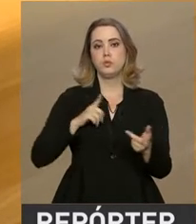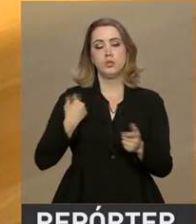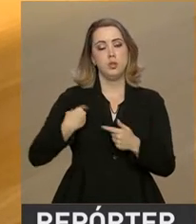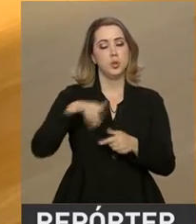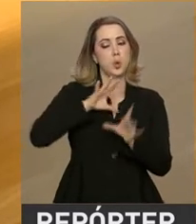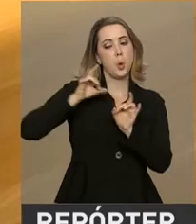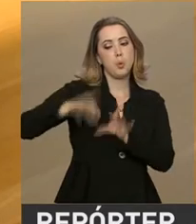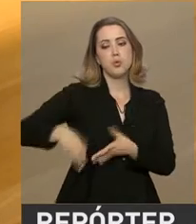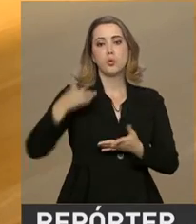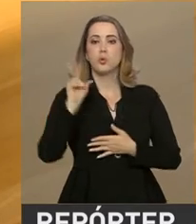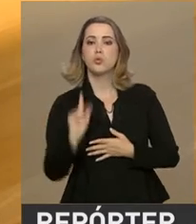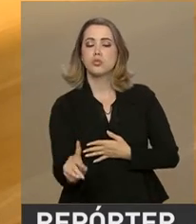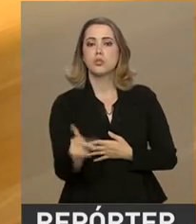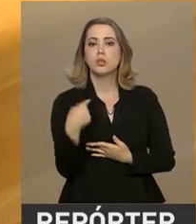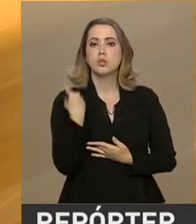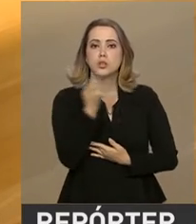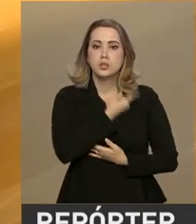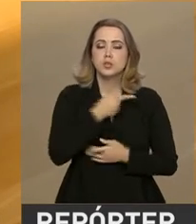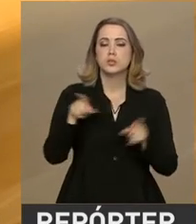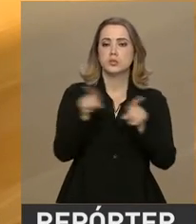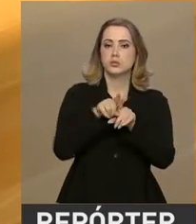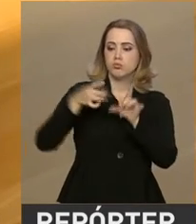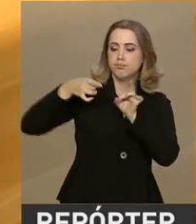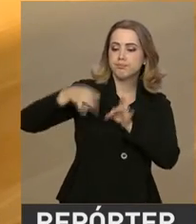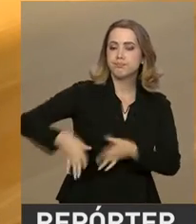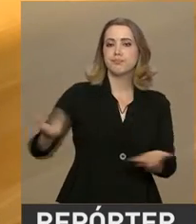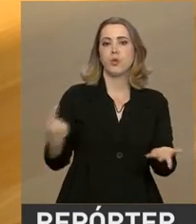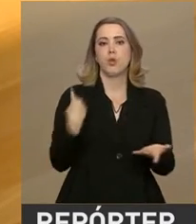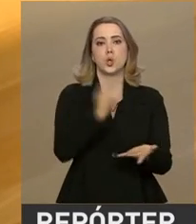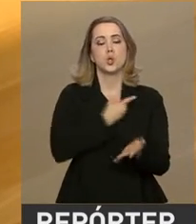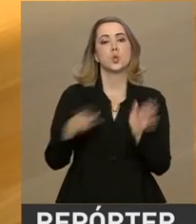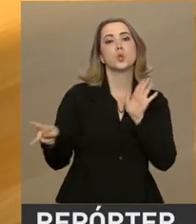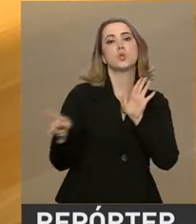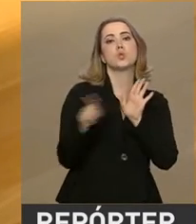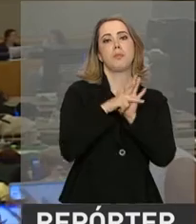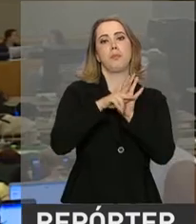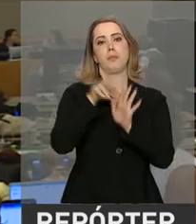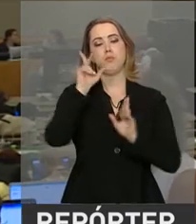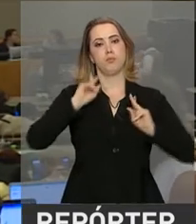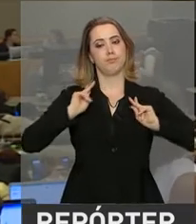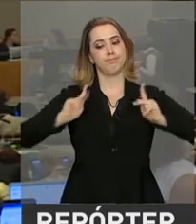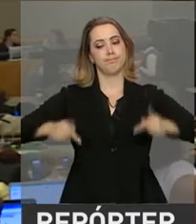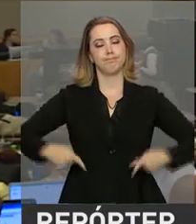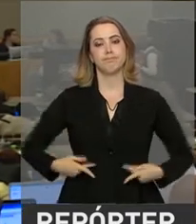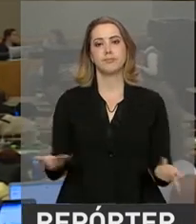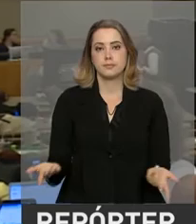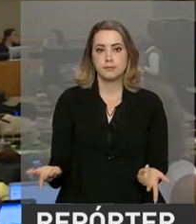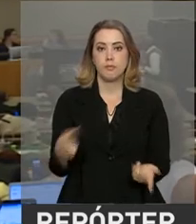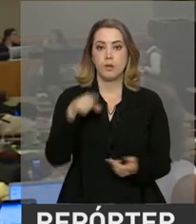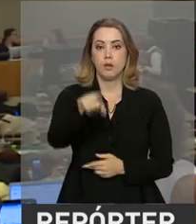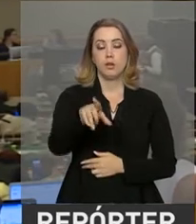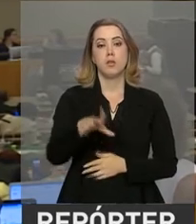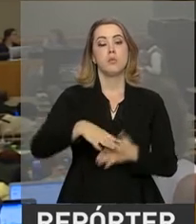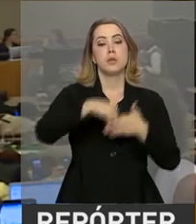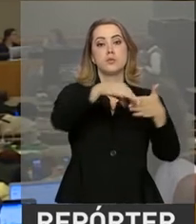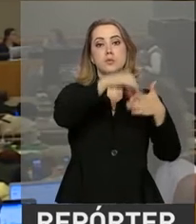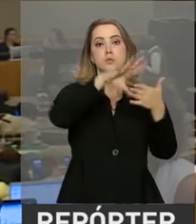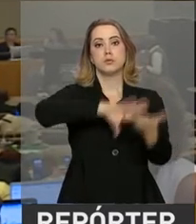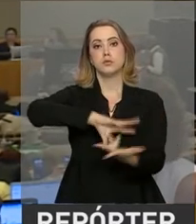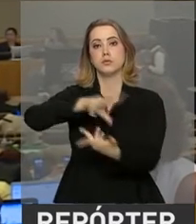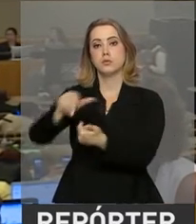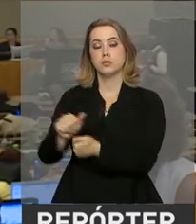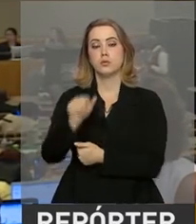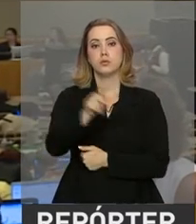desses direitos estaremos abrindo mão da nossa própria humanidade para os líderes mundiais aqui nas nações unidas o presidente